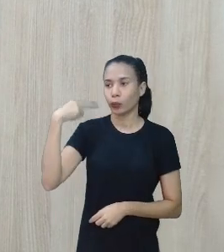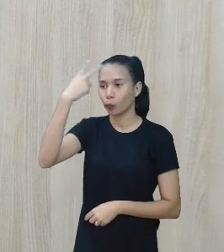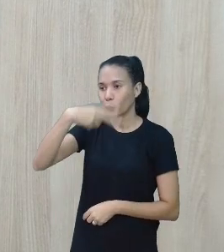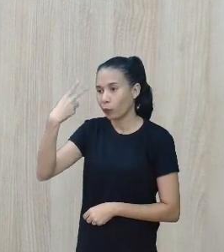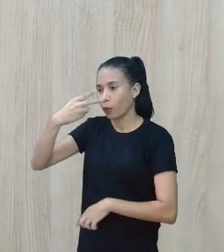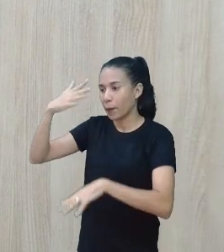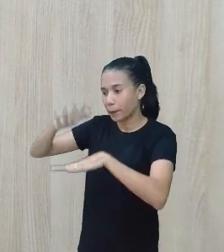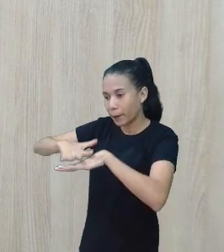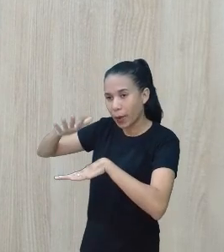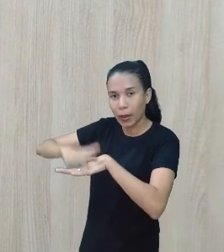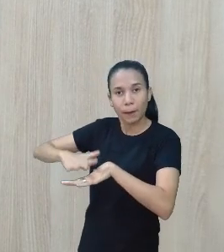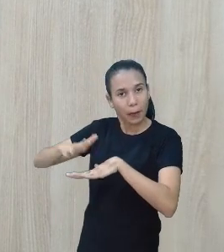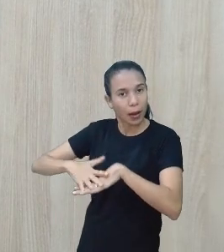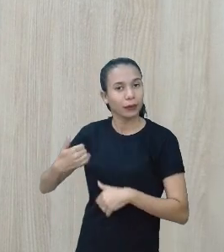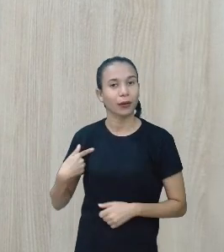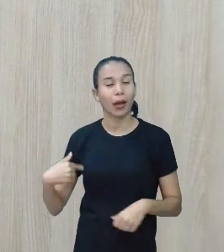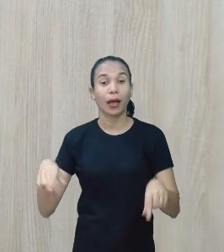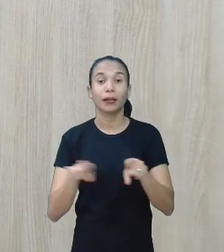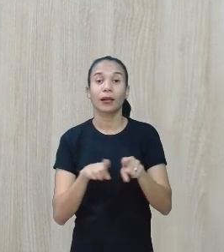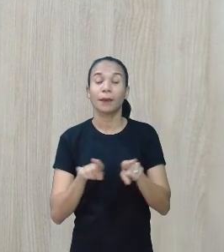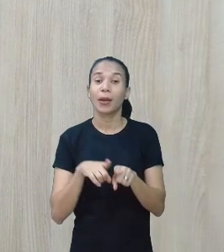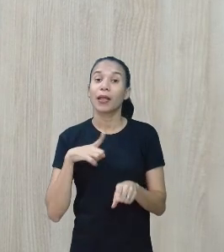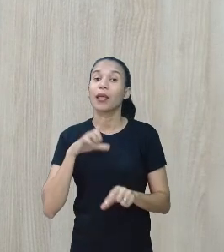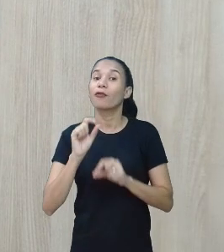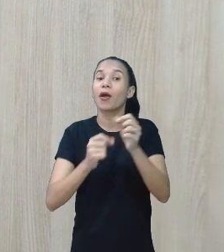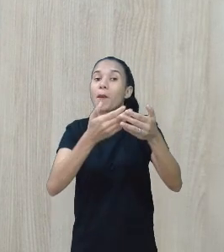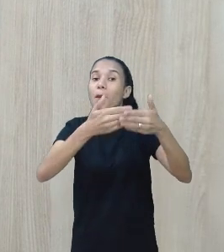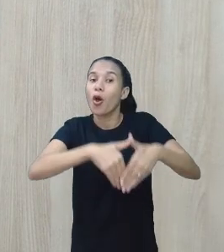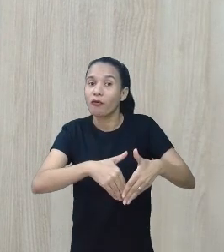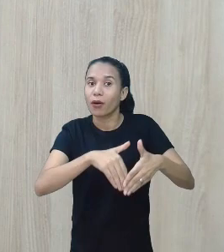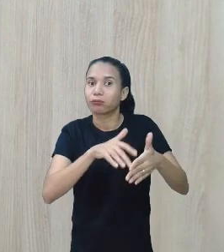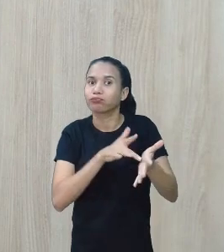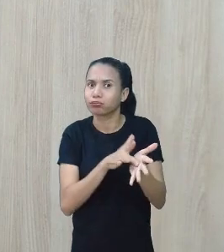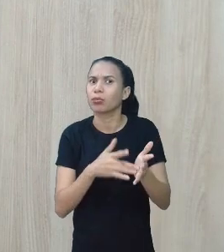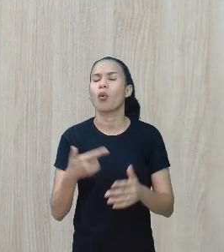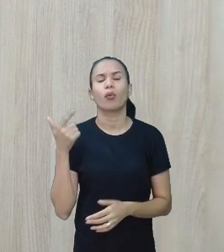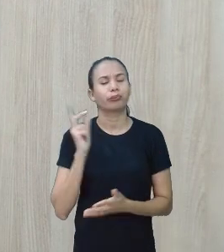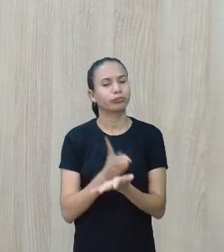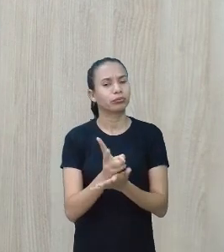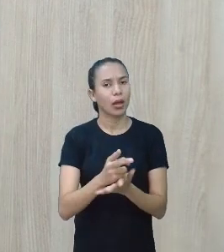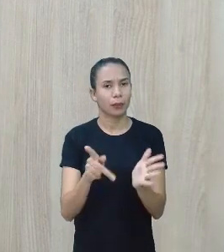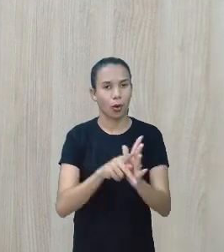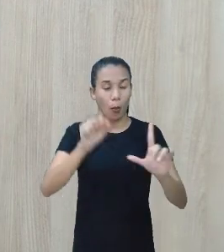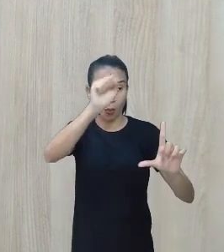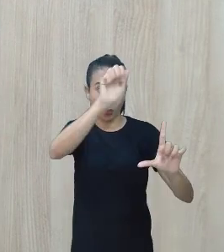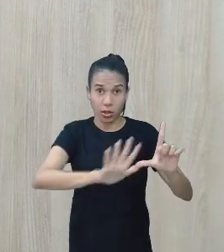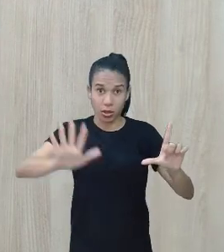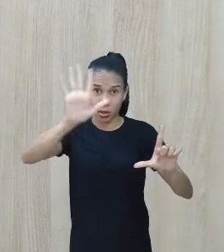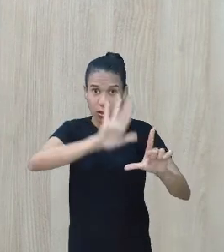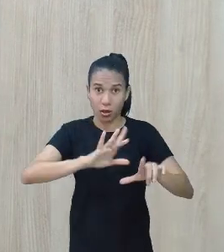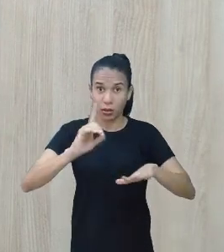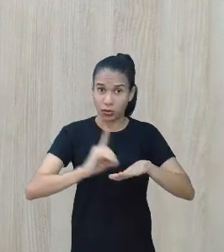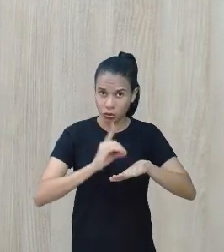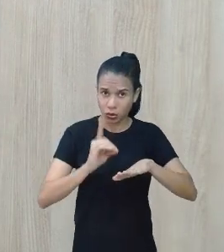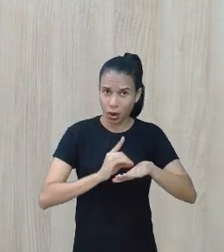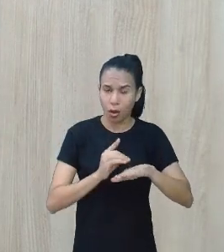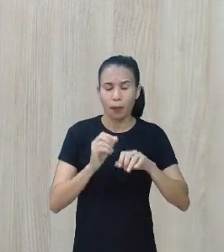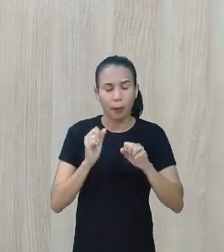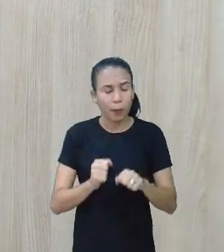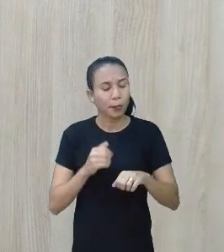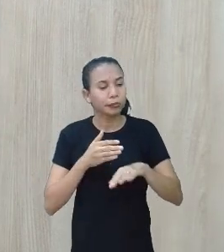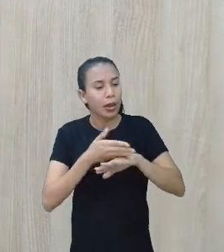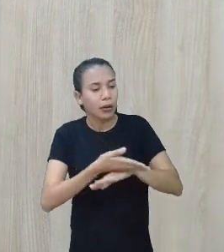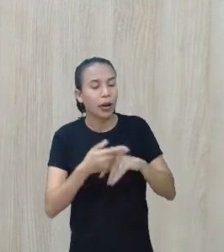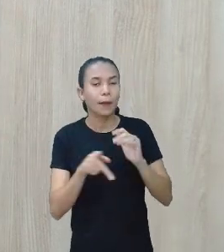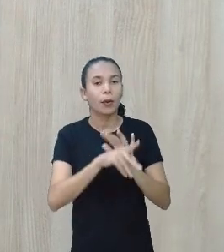de matemática e o simulado continua disponível na plataforma, né? Então, vocês podem entrar na